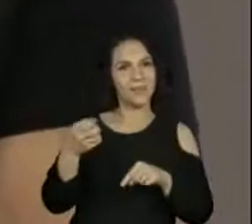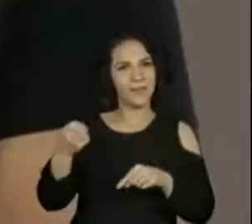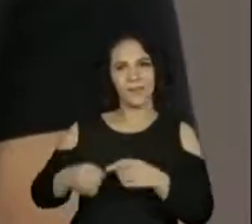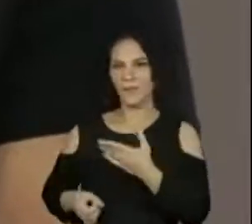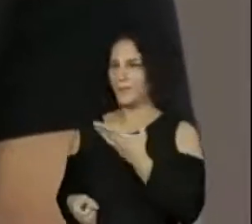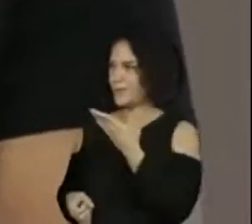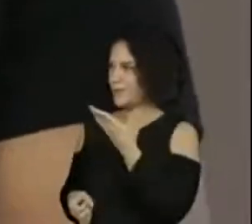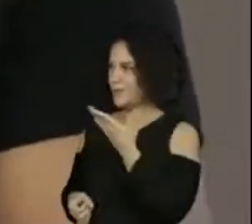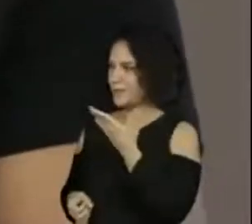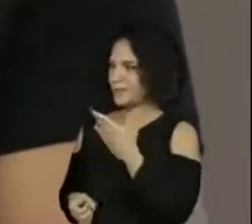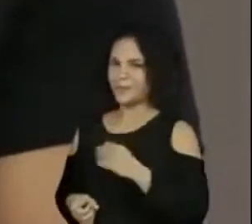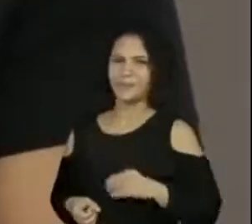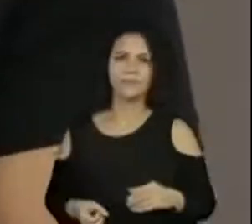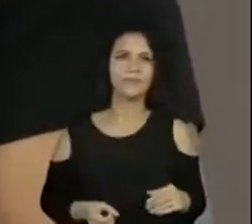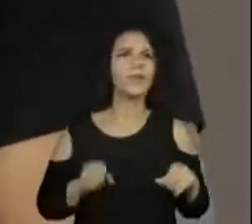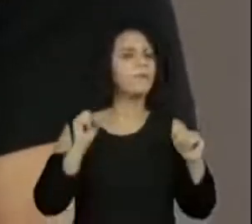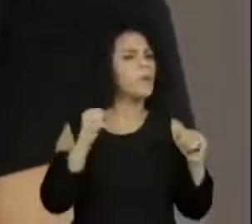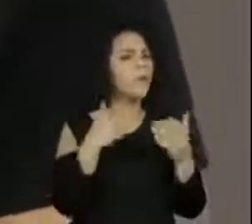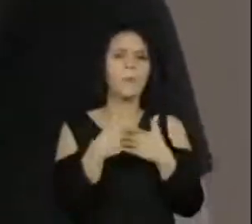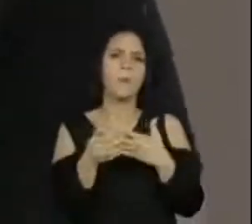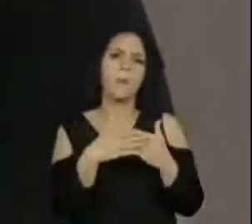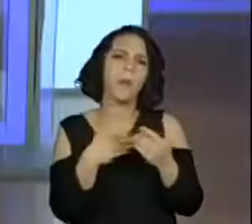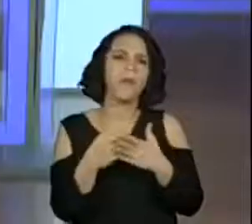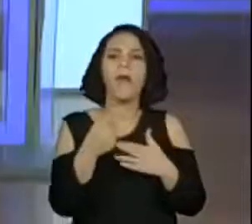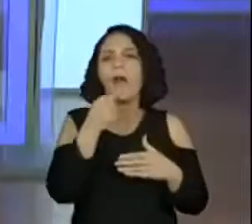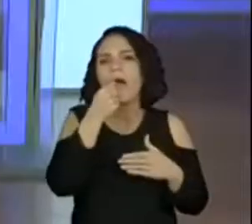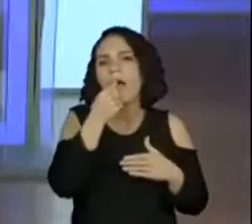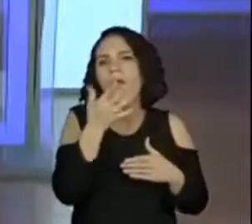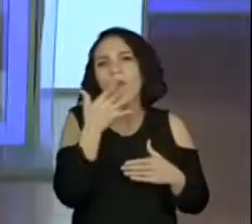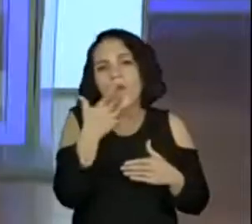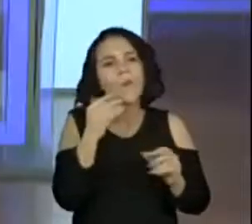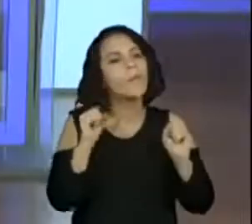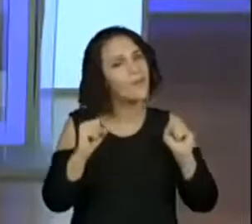tá? Mas pode ser uma canetinha, um lápis de cor.